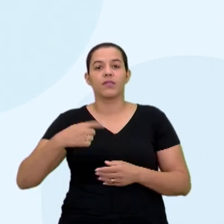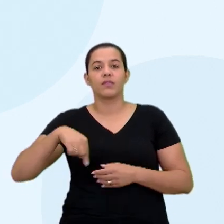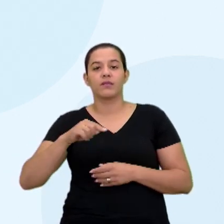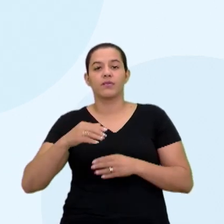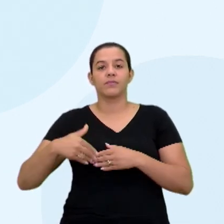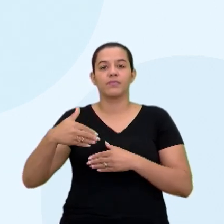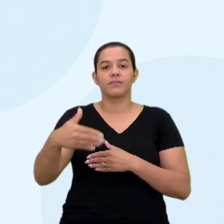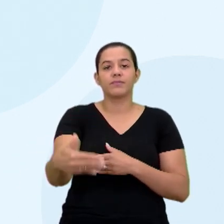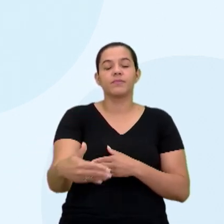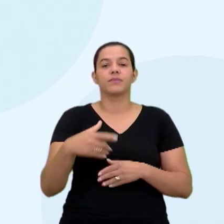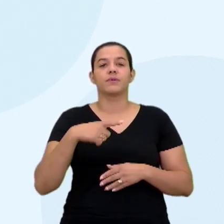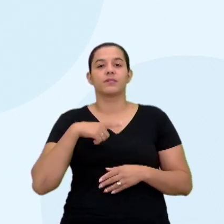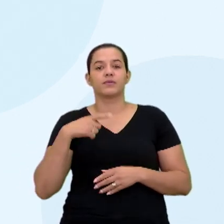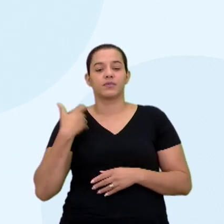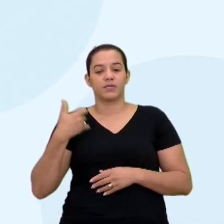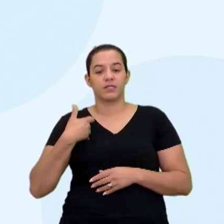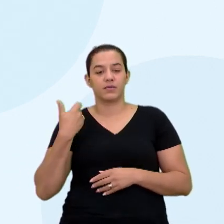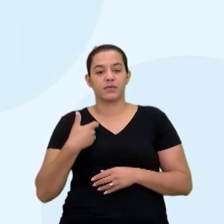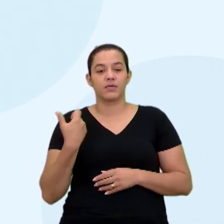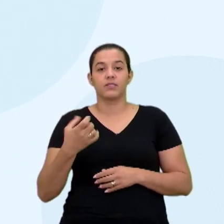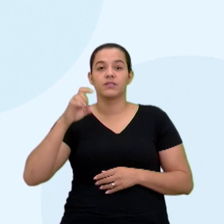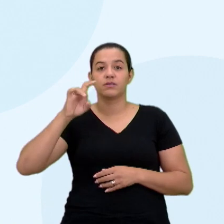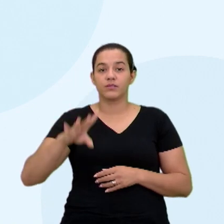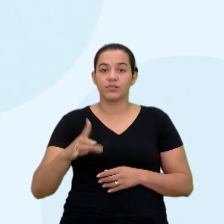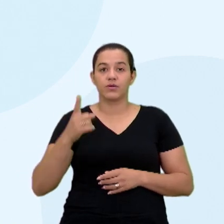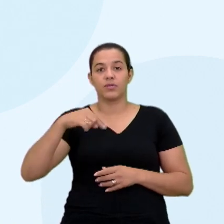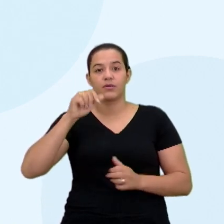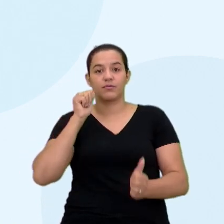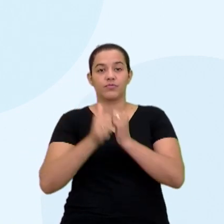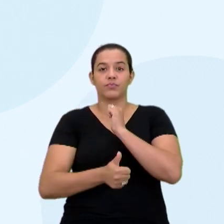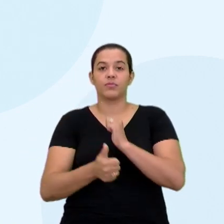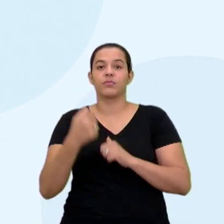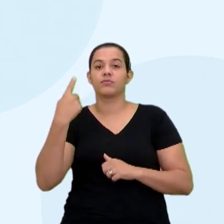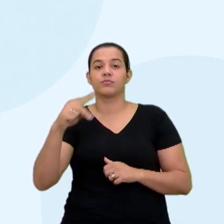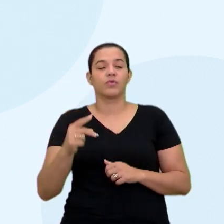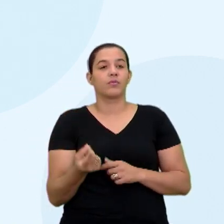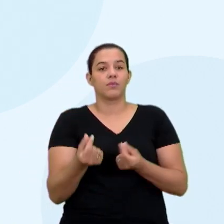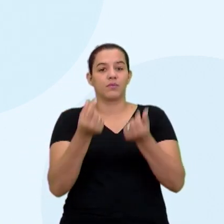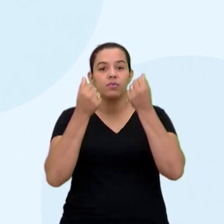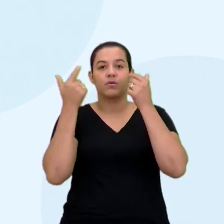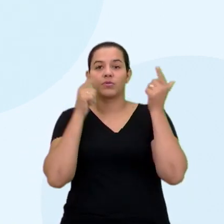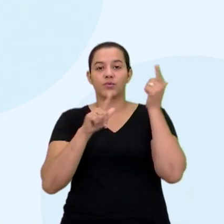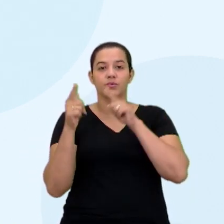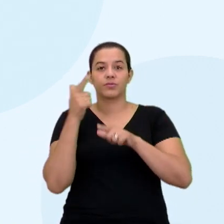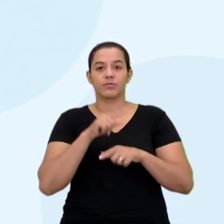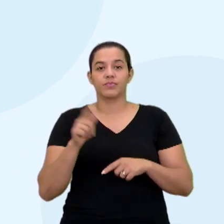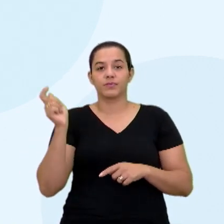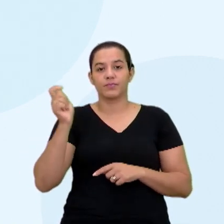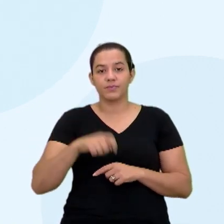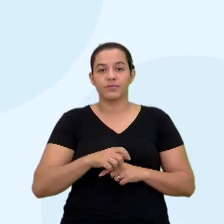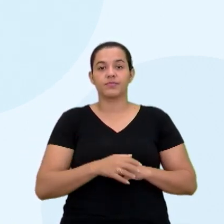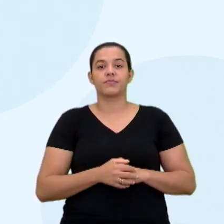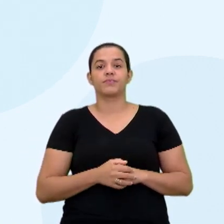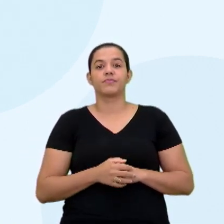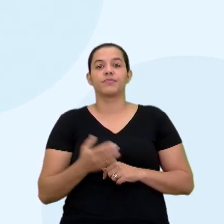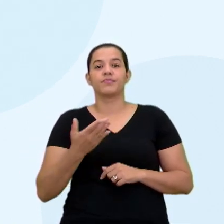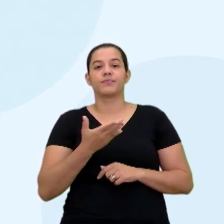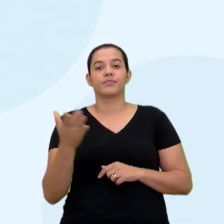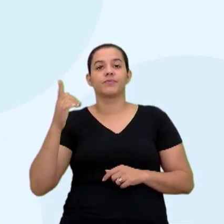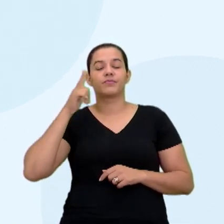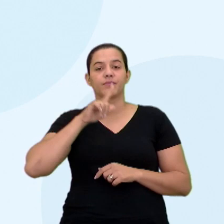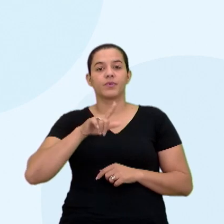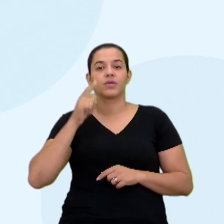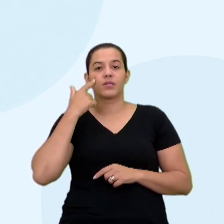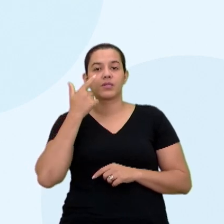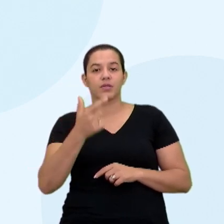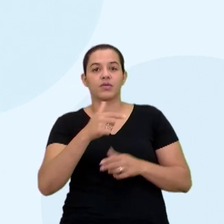idade, que o futebol é um negócio, que o futebol é para ganhar dinheiro. Então a articulação dele para reconhecer o futebol de